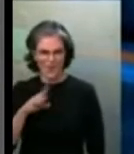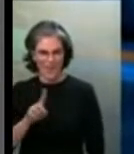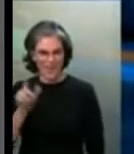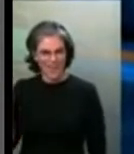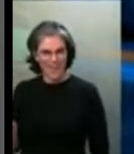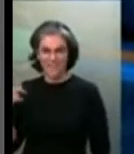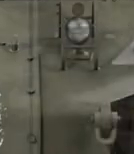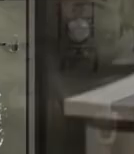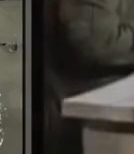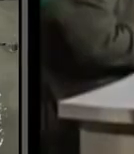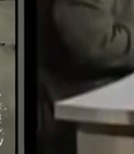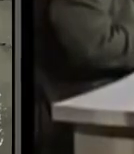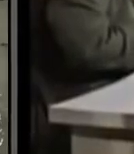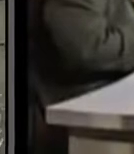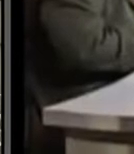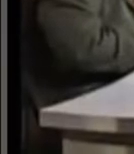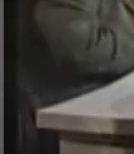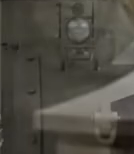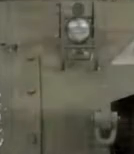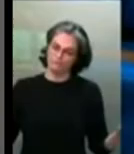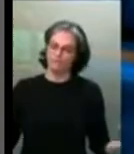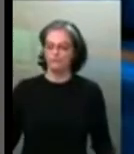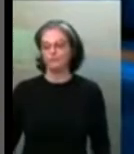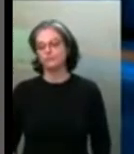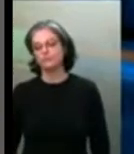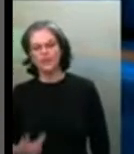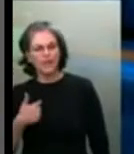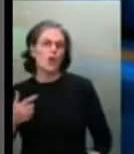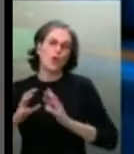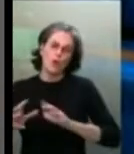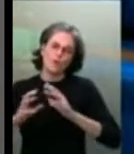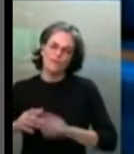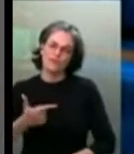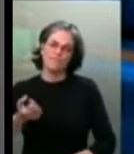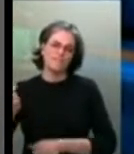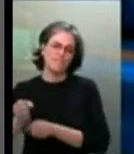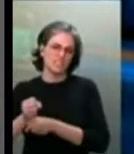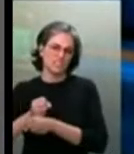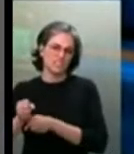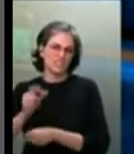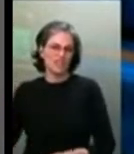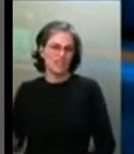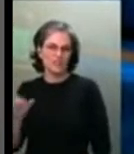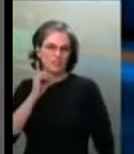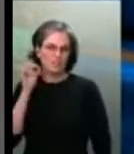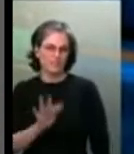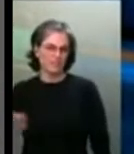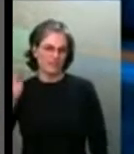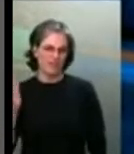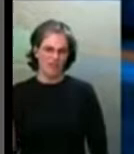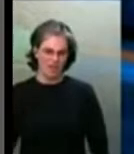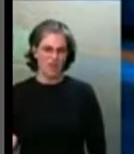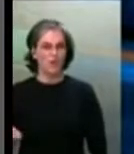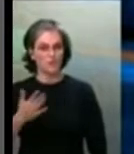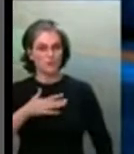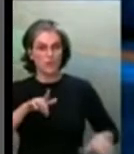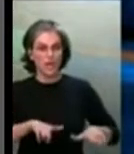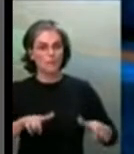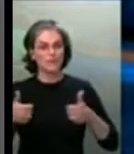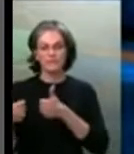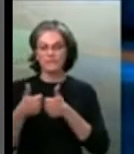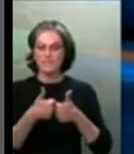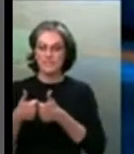visão? Eu sou favorável à tortura, tu sabe disso. Convivi com ele 20 anos como deputado federal. Aliás, o meu gabinete era vizinho